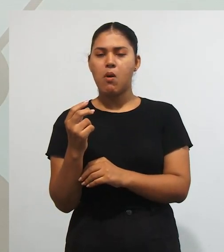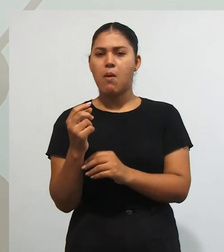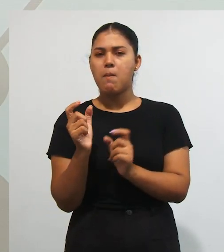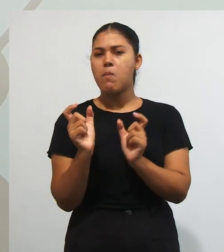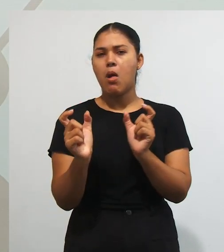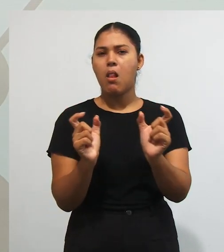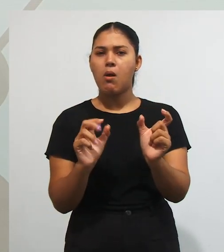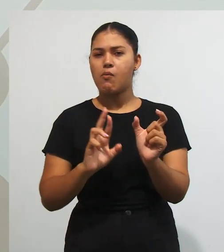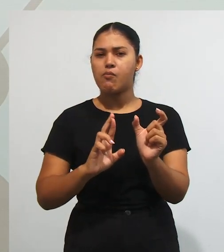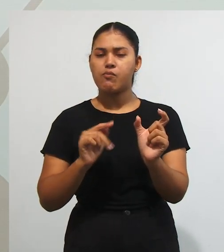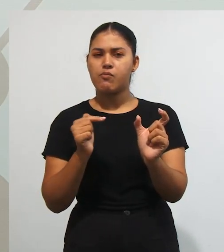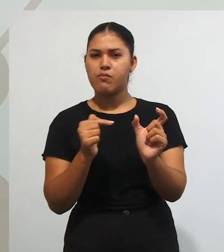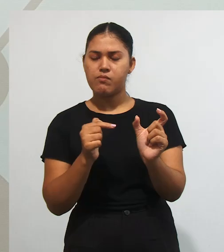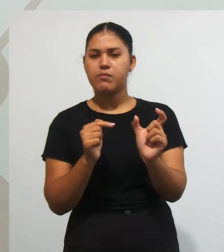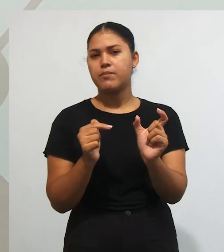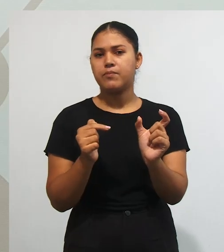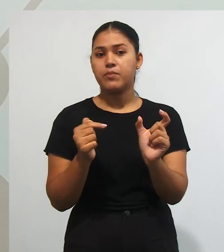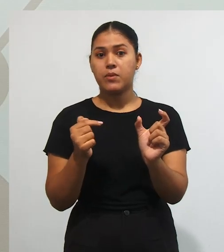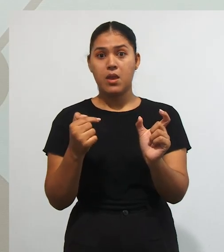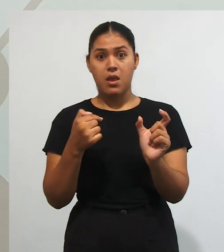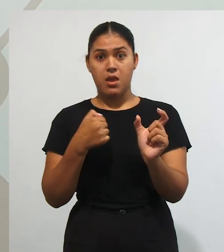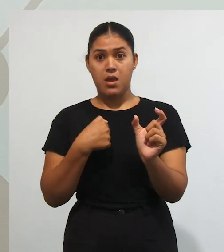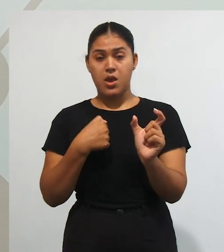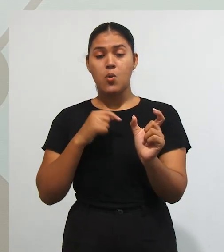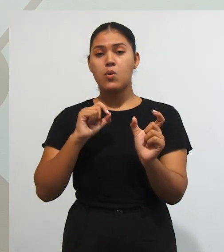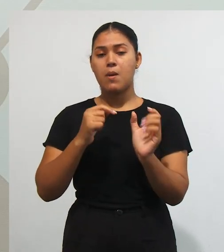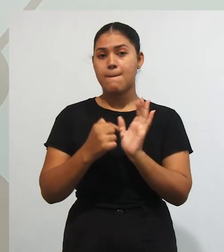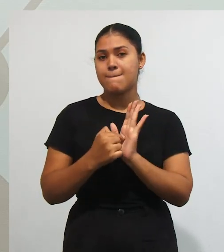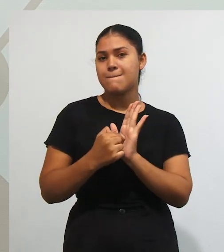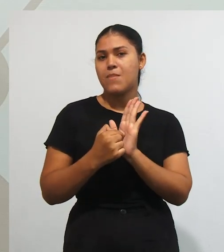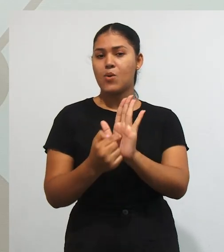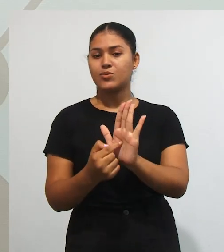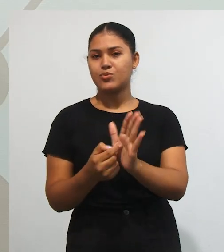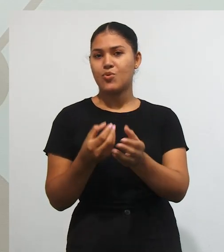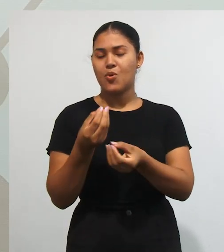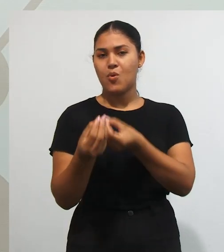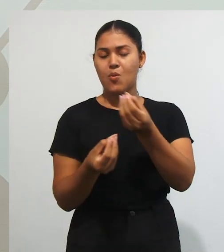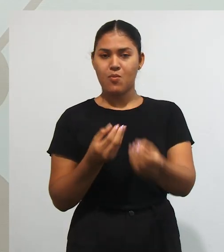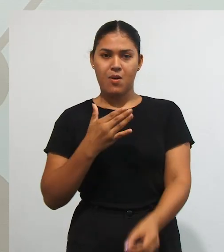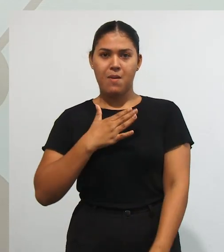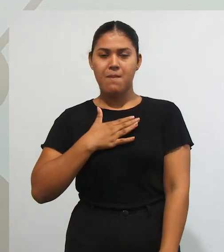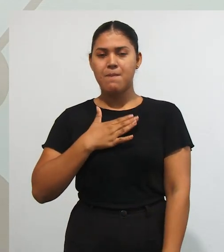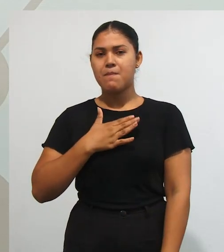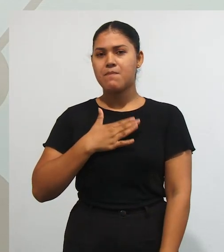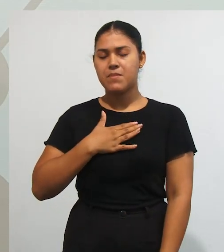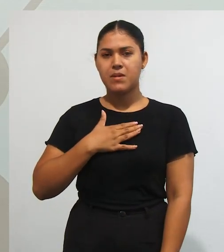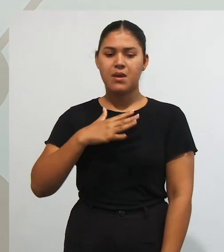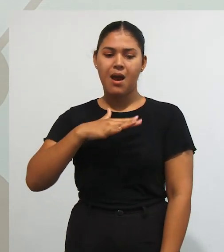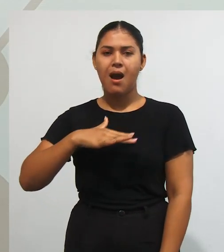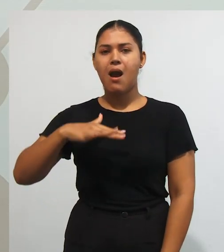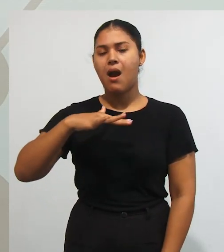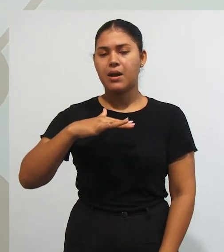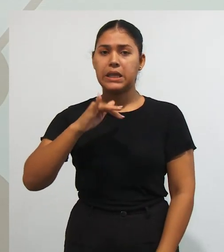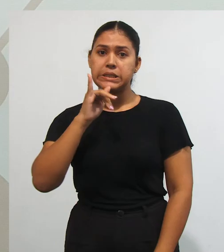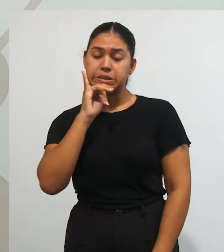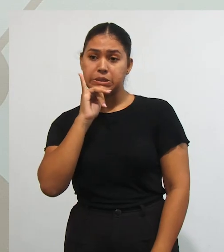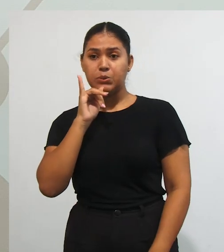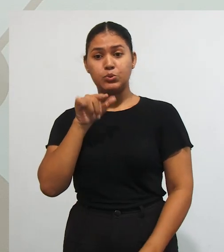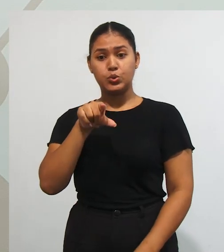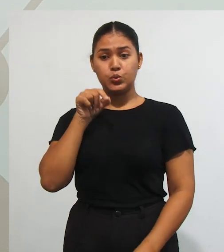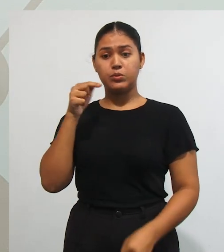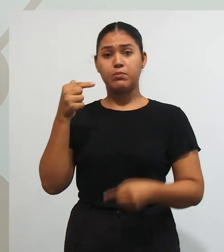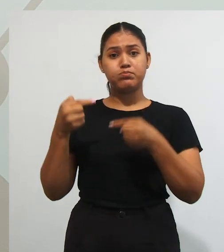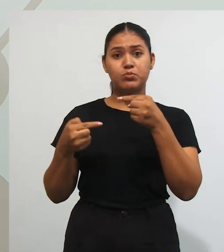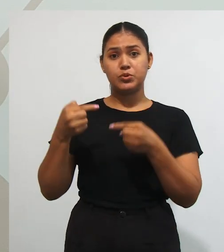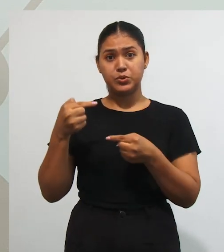essa forma de eu falar as coisas, isso tudo já revela qual é a minha orientação política,